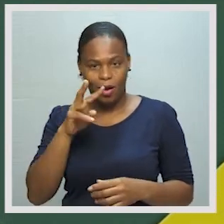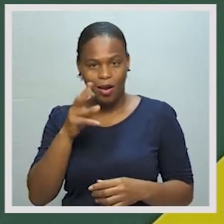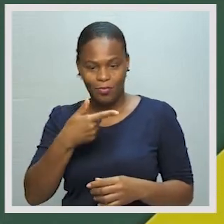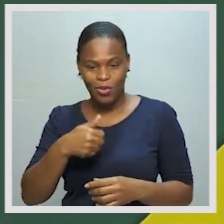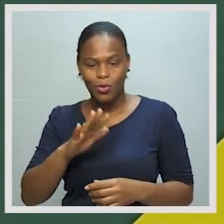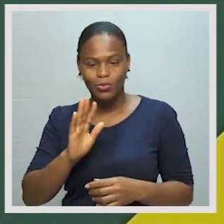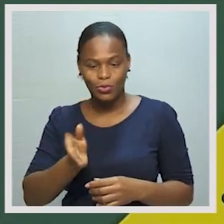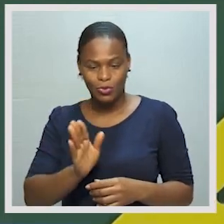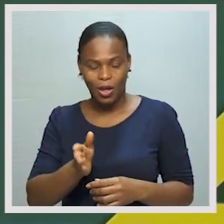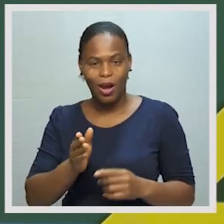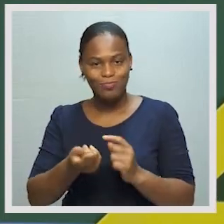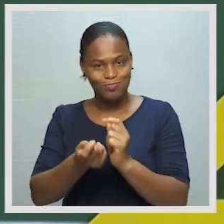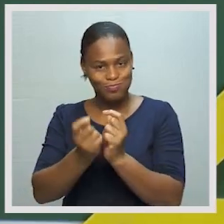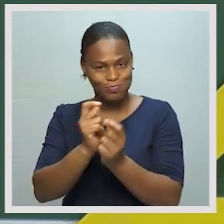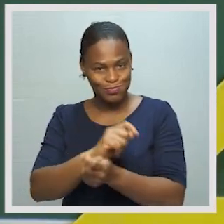reduzimos